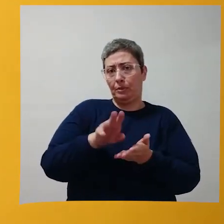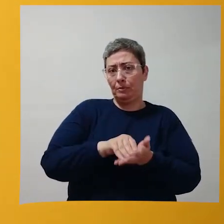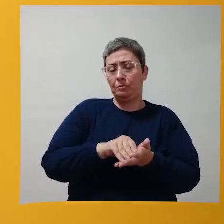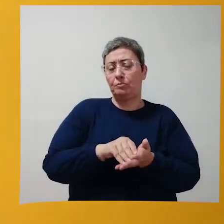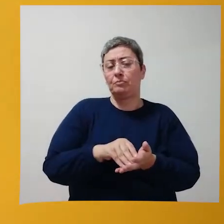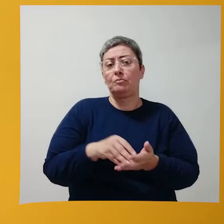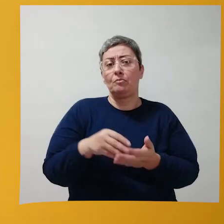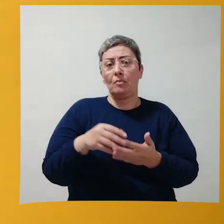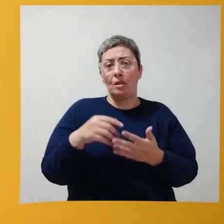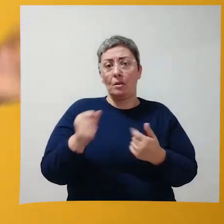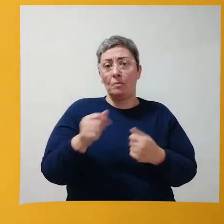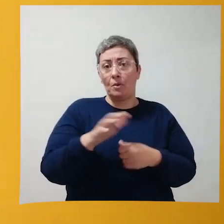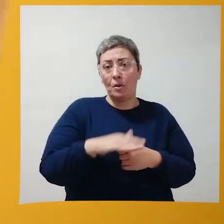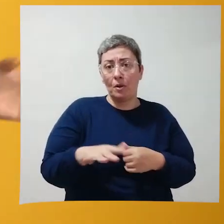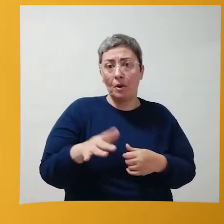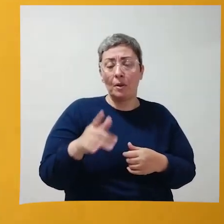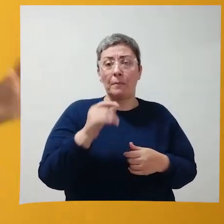imitação.